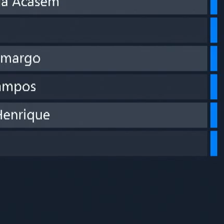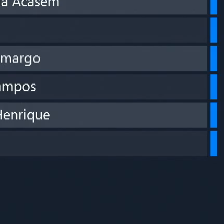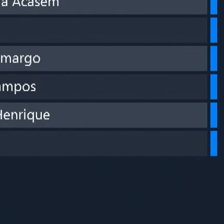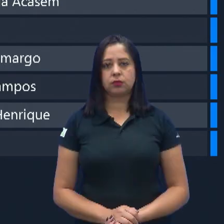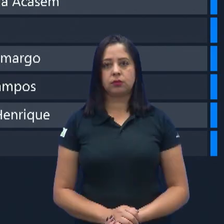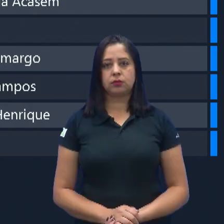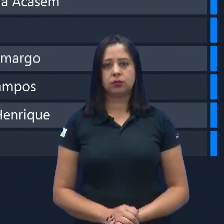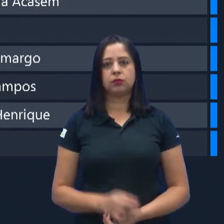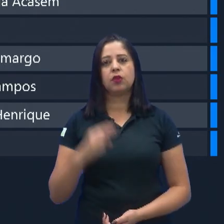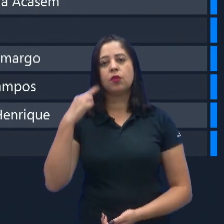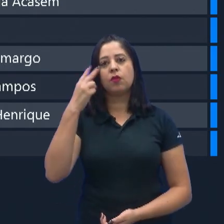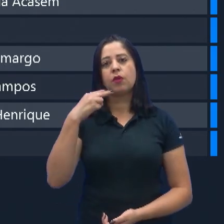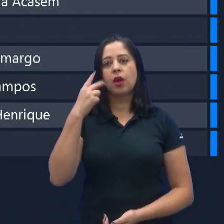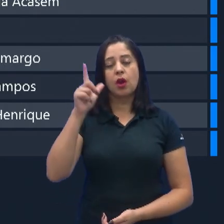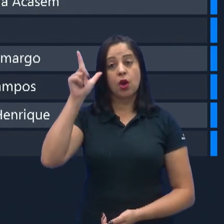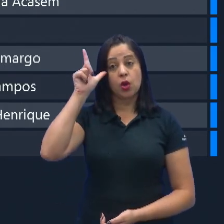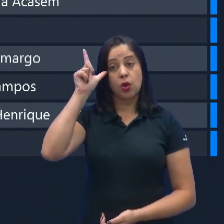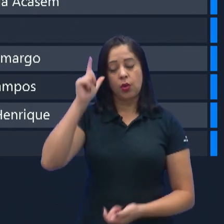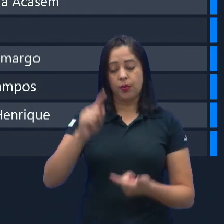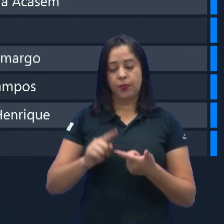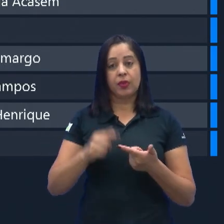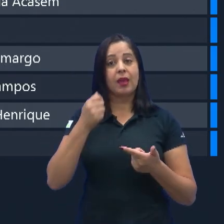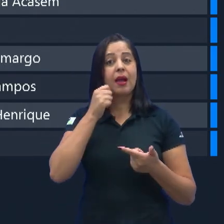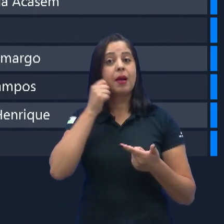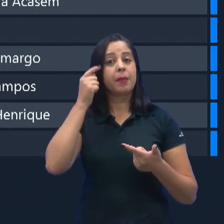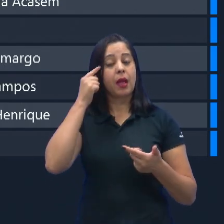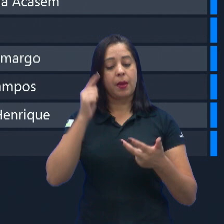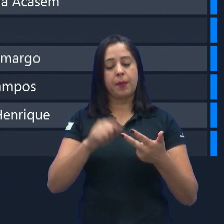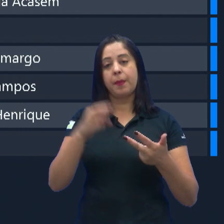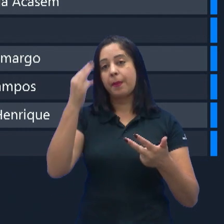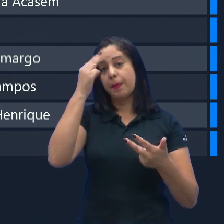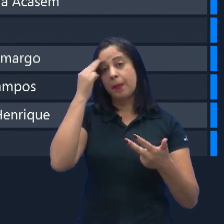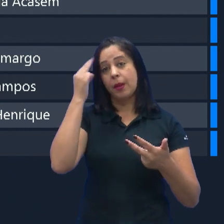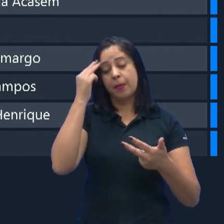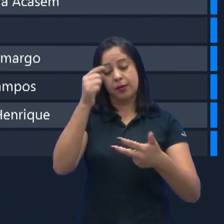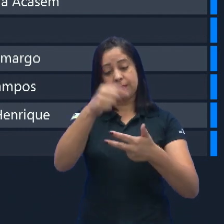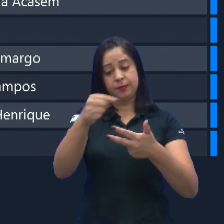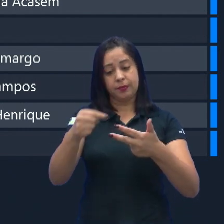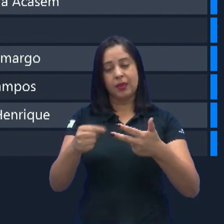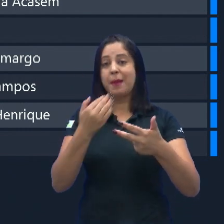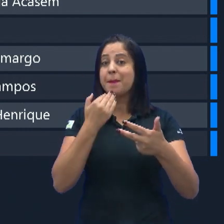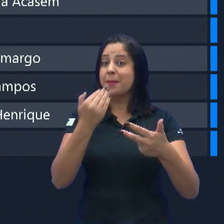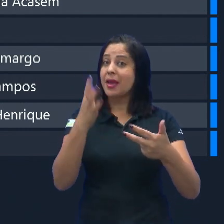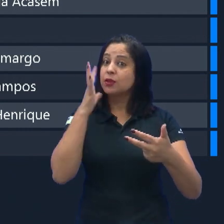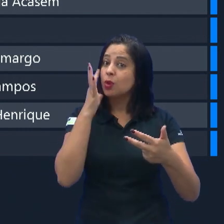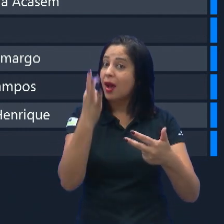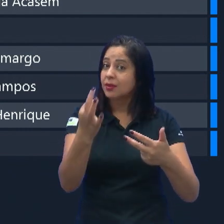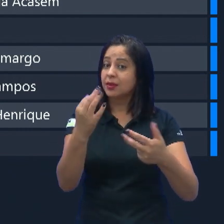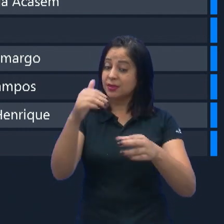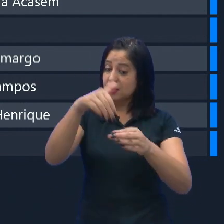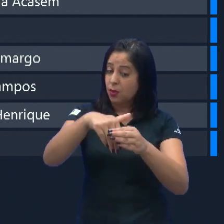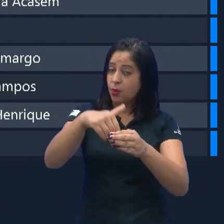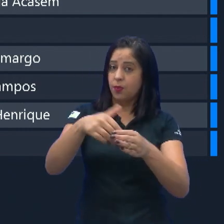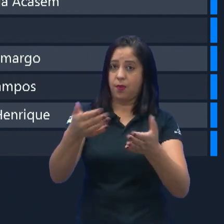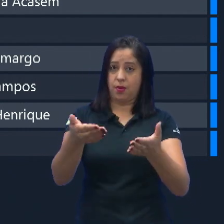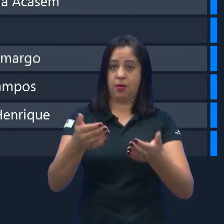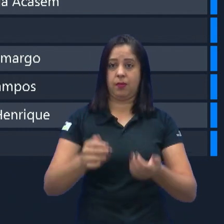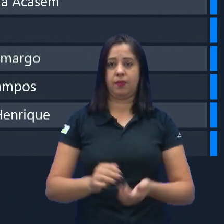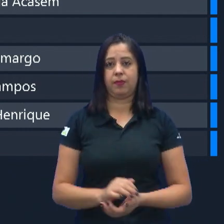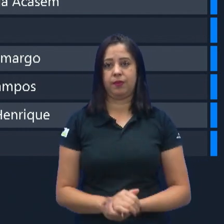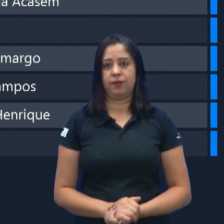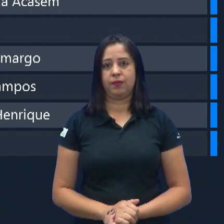Vereador Lino Bispo, Amélia Naomi, Marcelo Garcia. Peço aos vereadores que se atentem ao momento de votação.